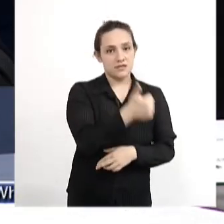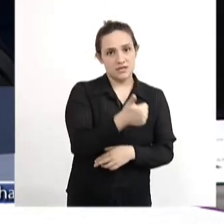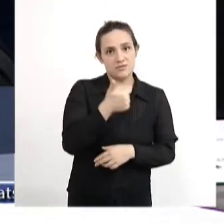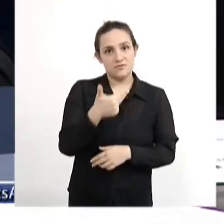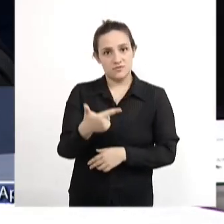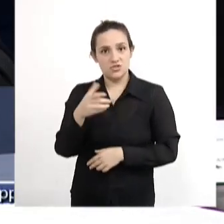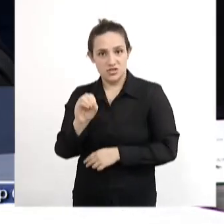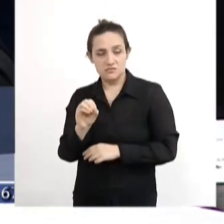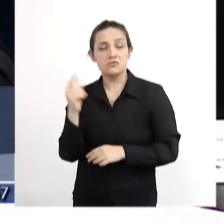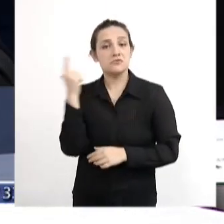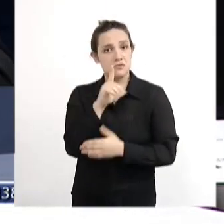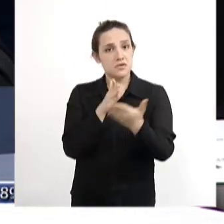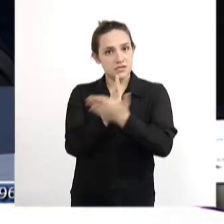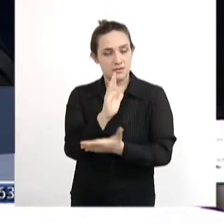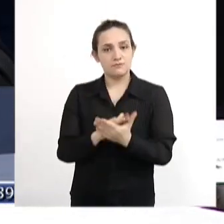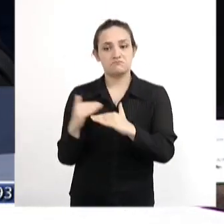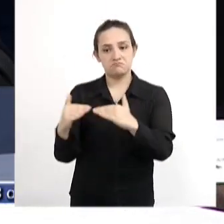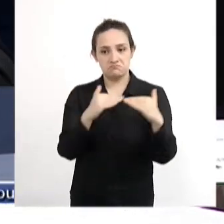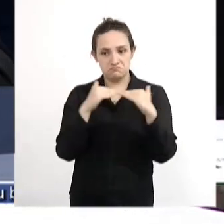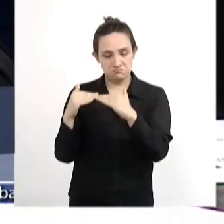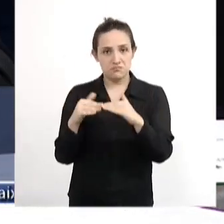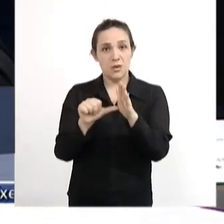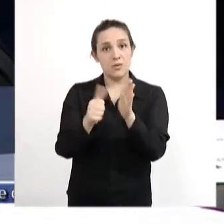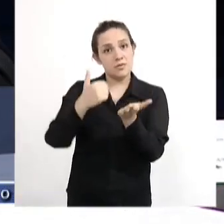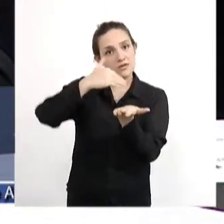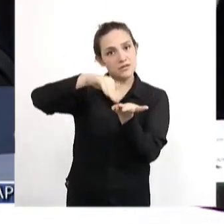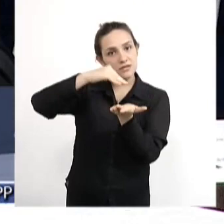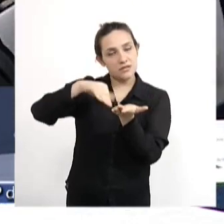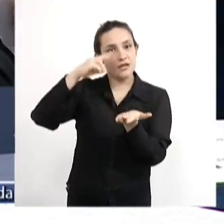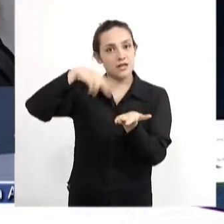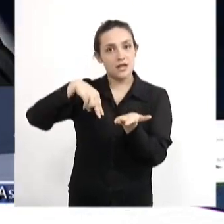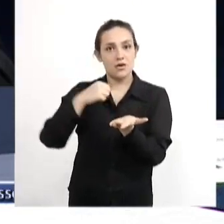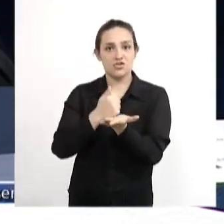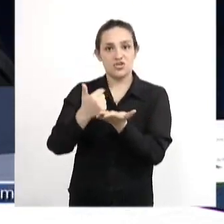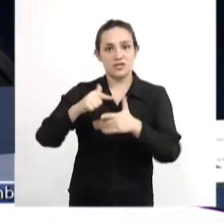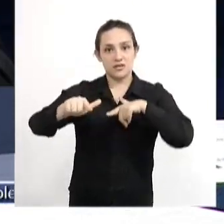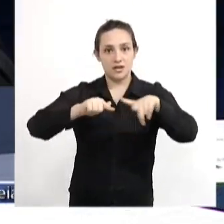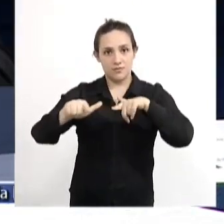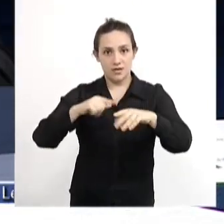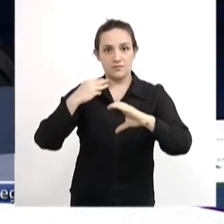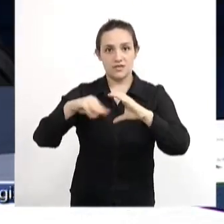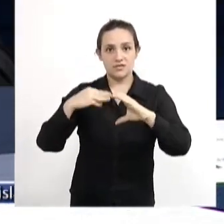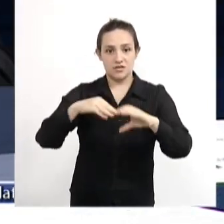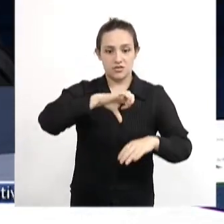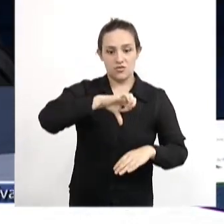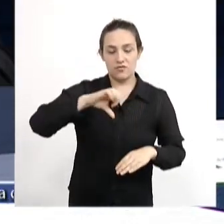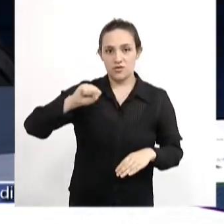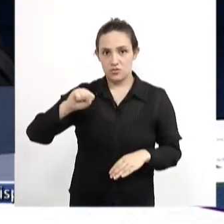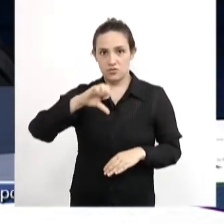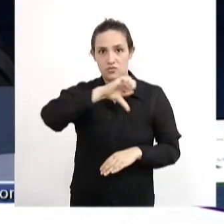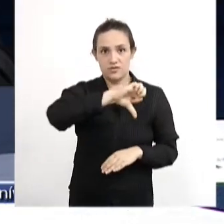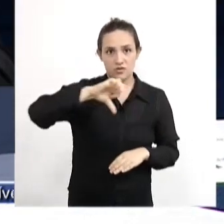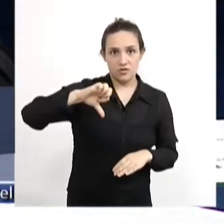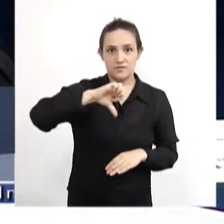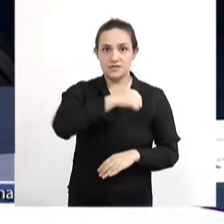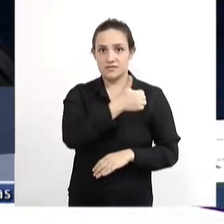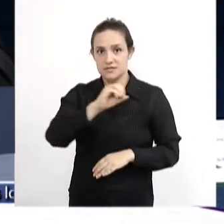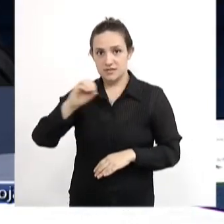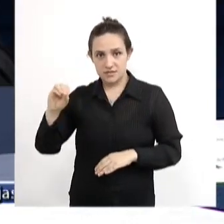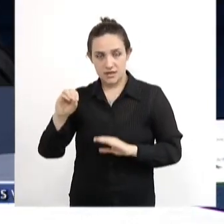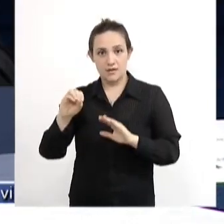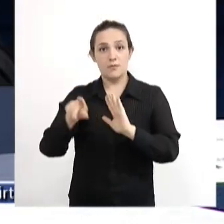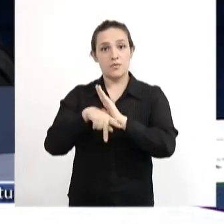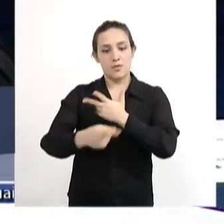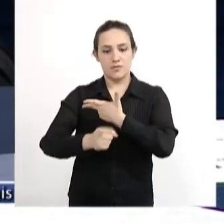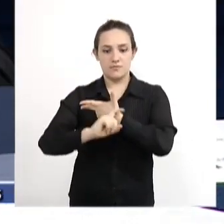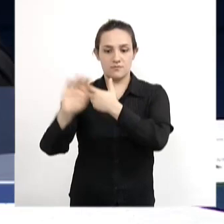mesma aprovada. Pelo senhor primeiro secretário foram lidos os seguintes expedientes. Mensagens números 98, 99 e 100, 2019, do